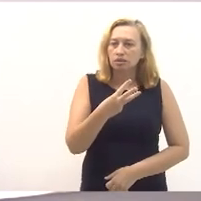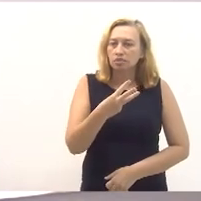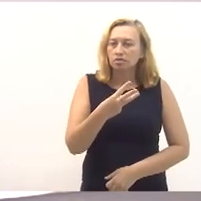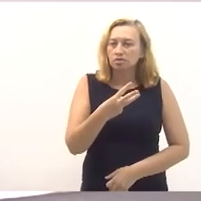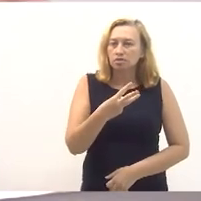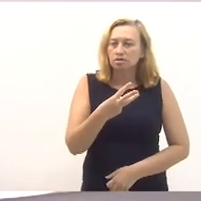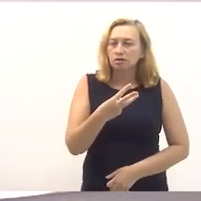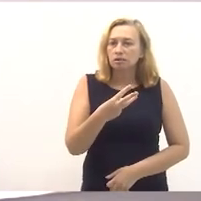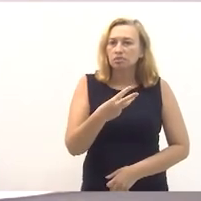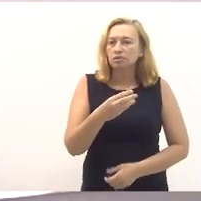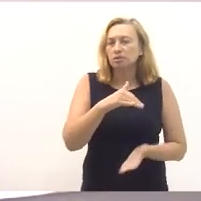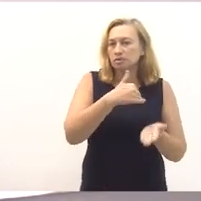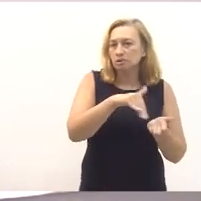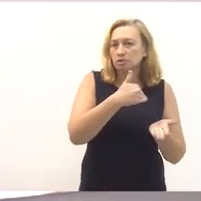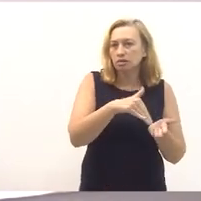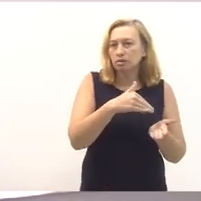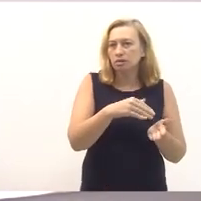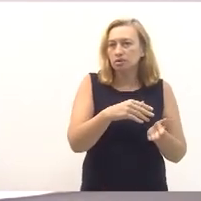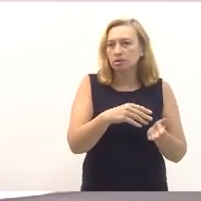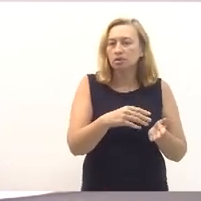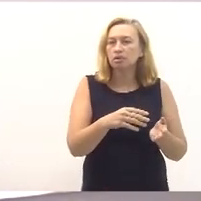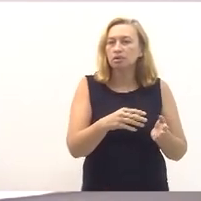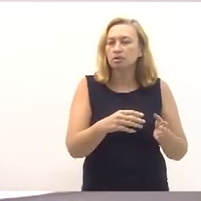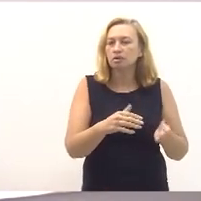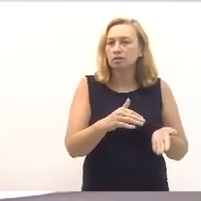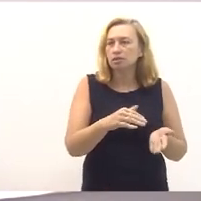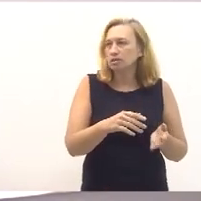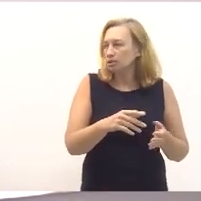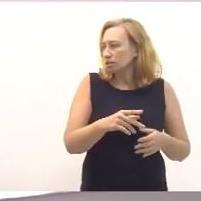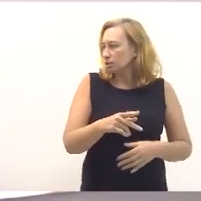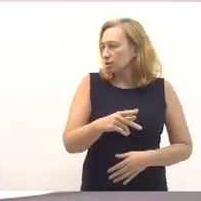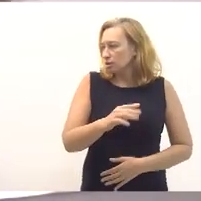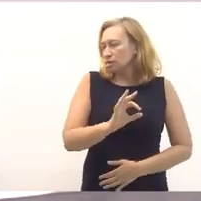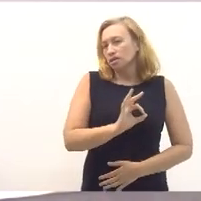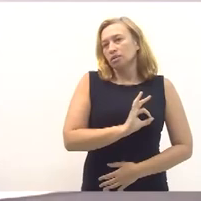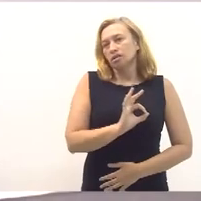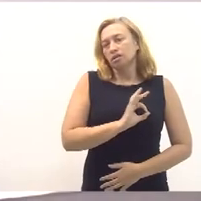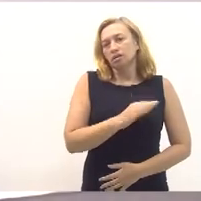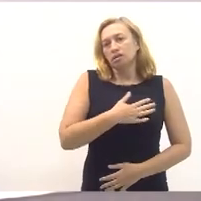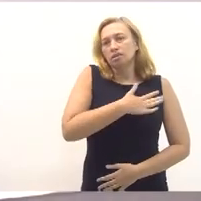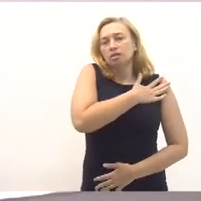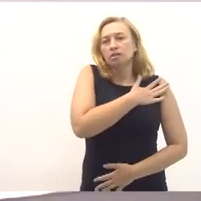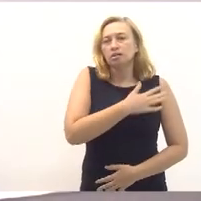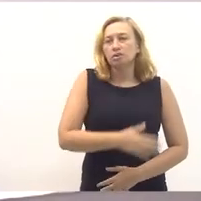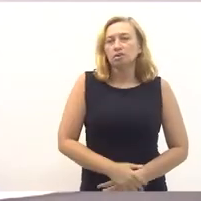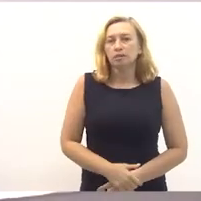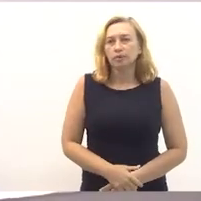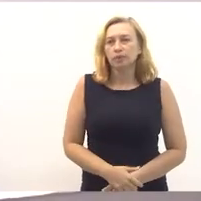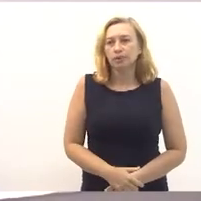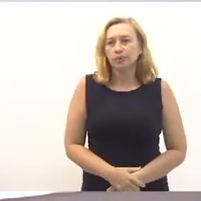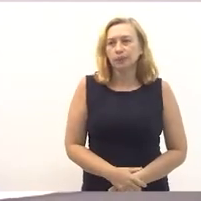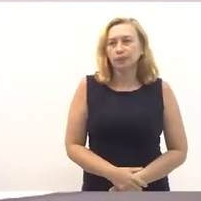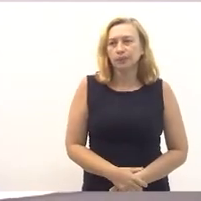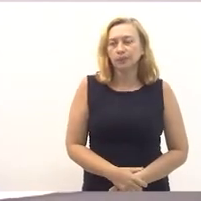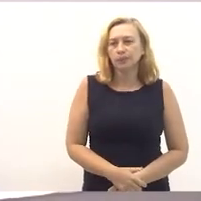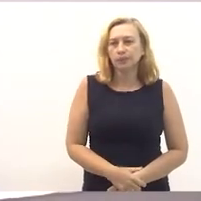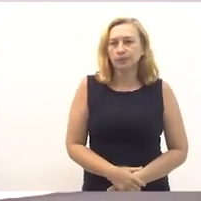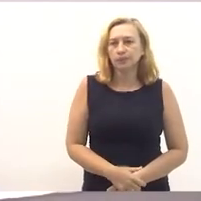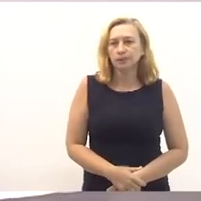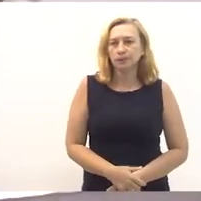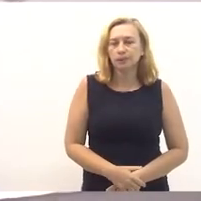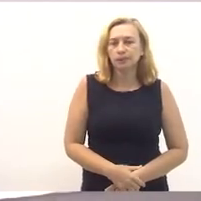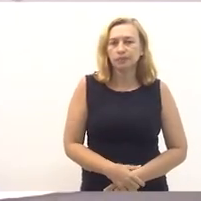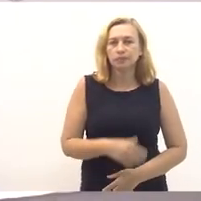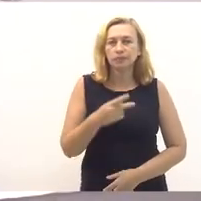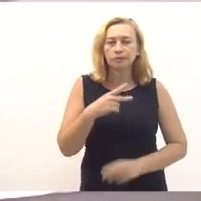militar e dois na Secretaria de governo onde estava o segurança presente e eu levantei esses